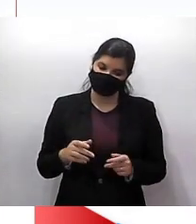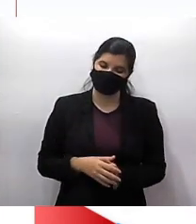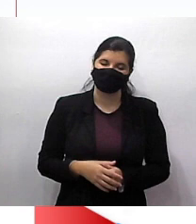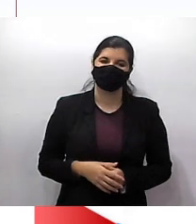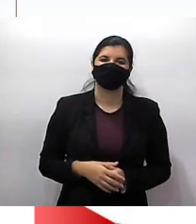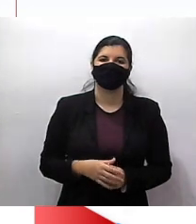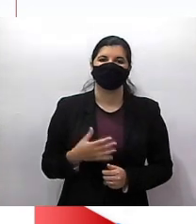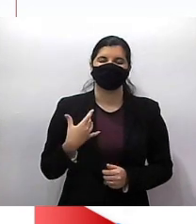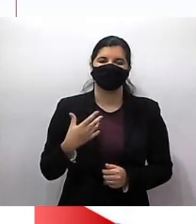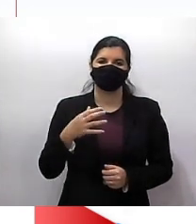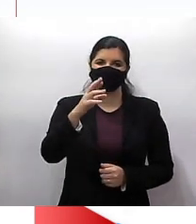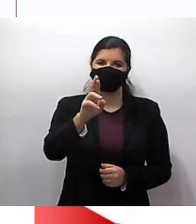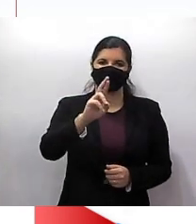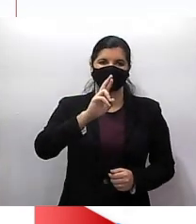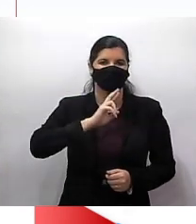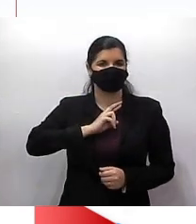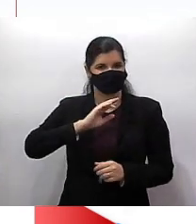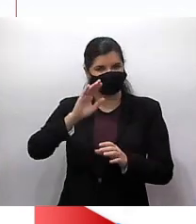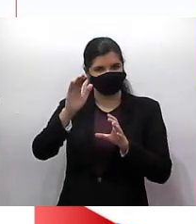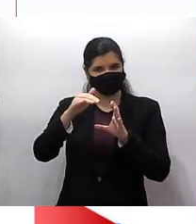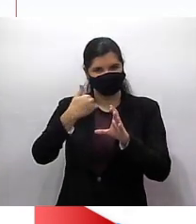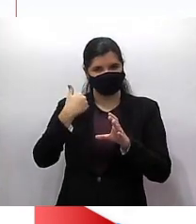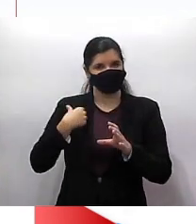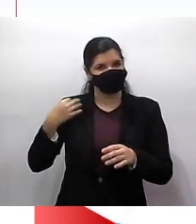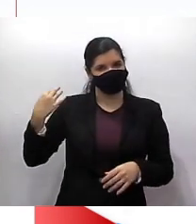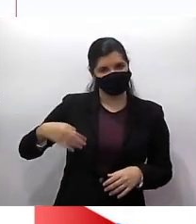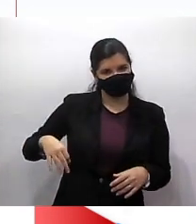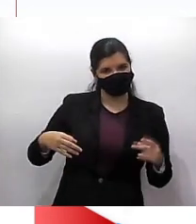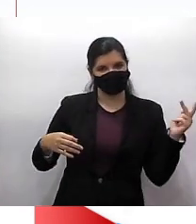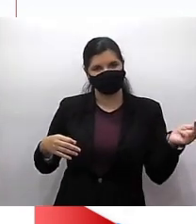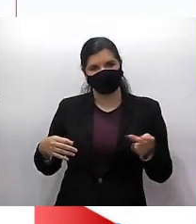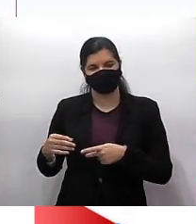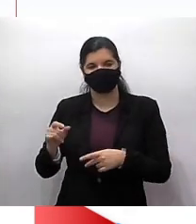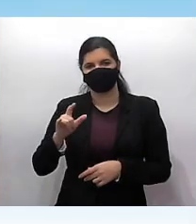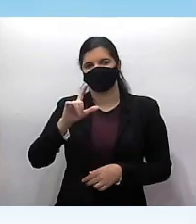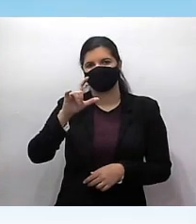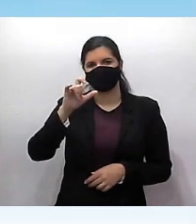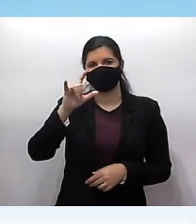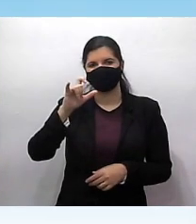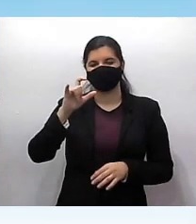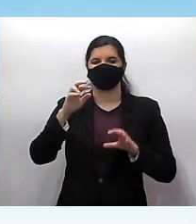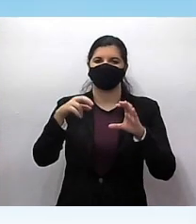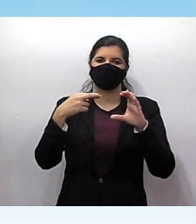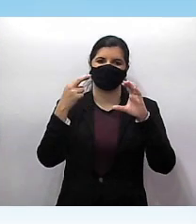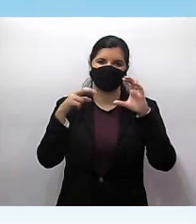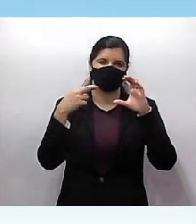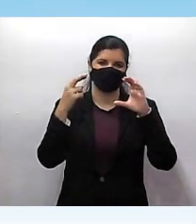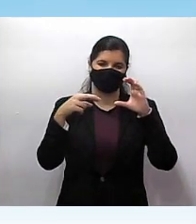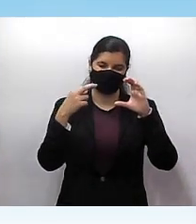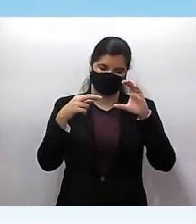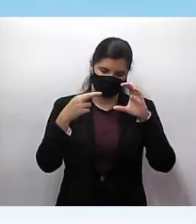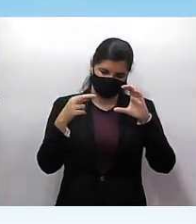pra gente aí a resposta se eu estou certo ou estou errado no Instagram, Robertão da Transmissão.